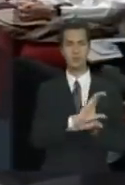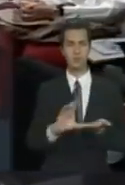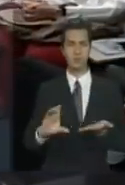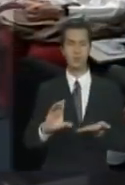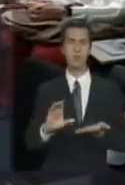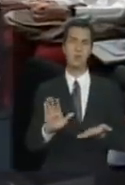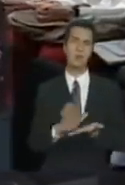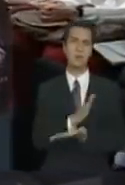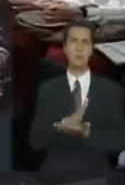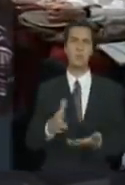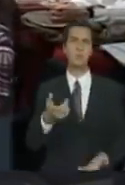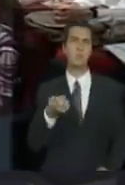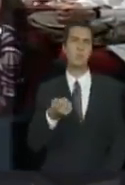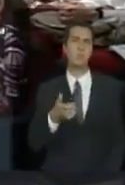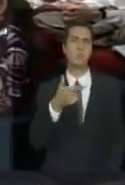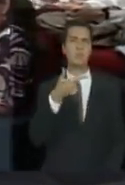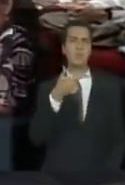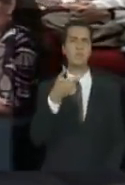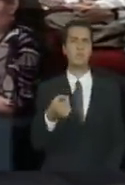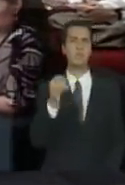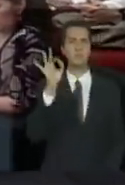de 20 países contribuem para o PNUMA,